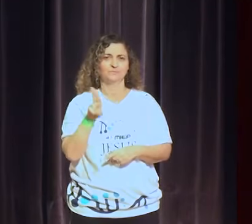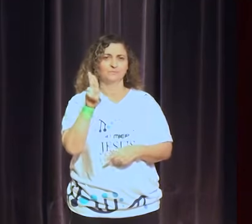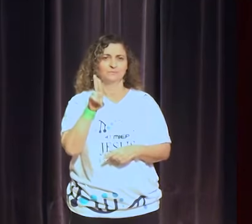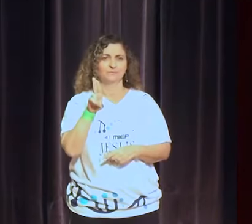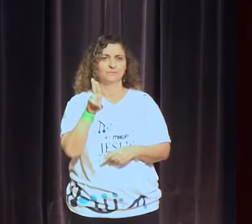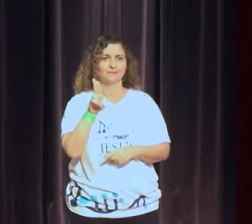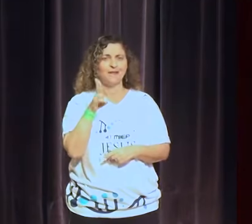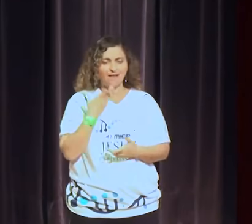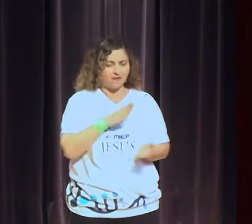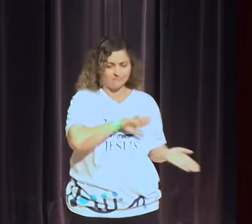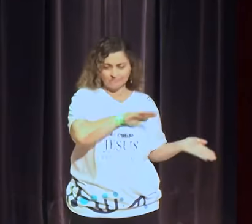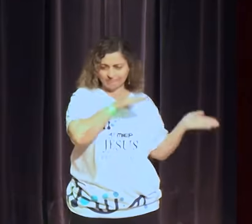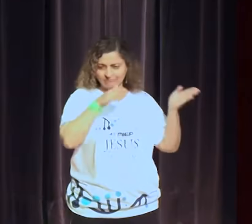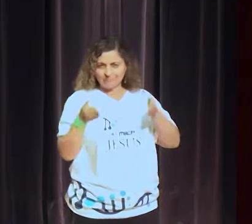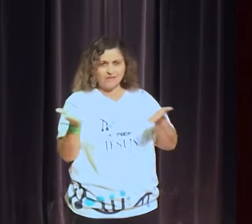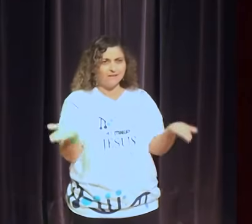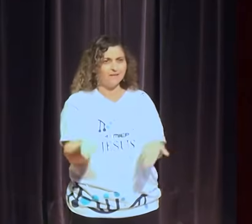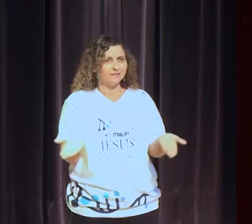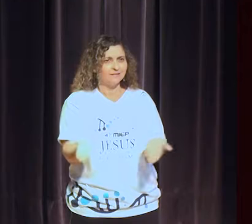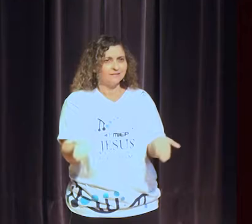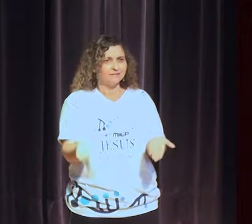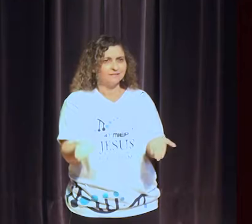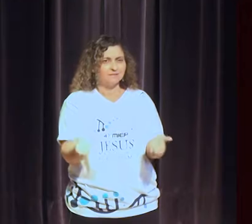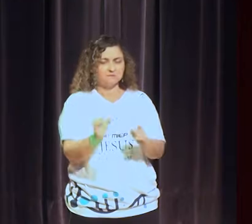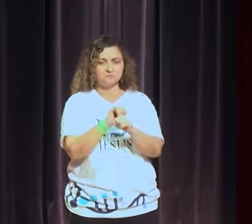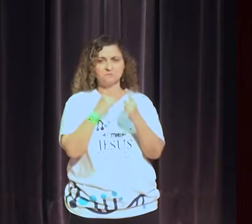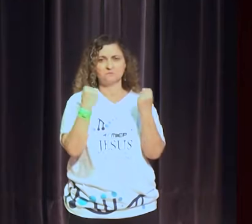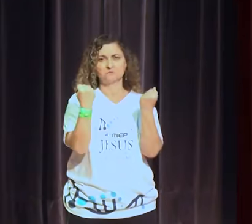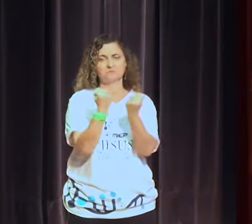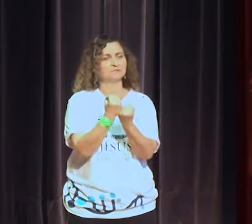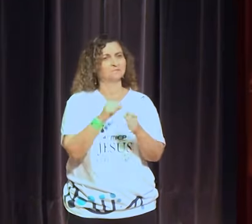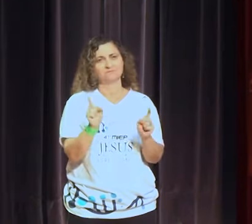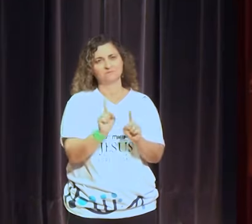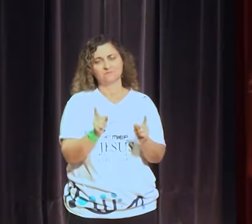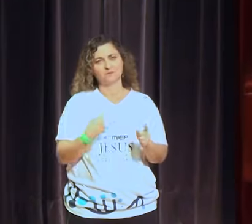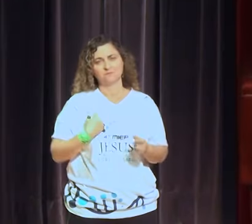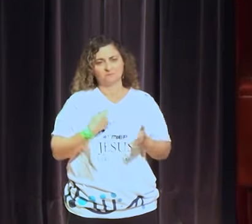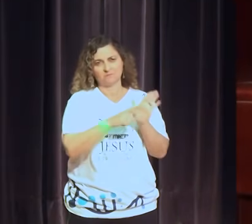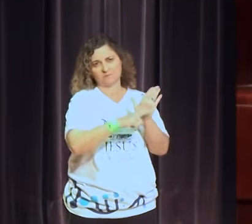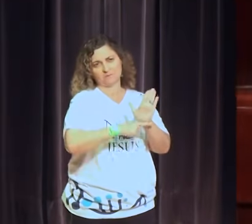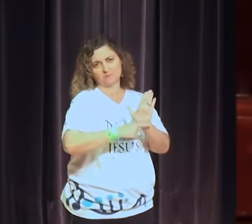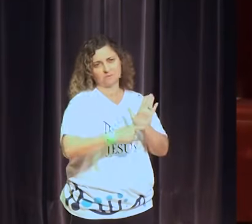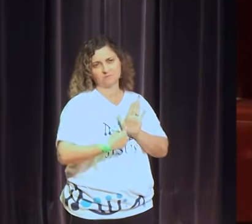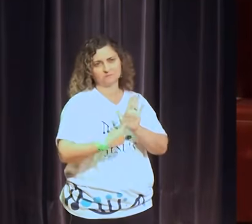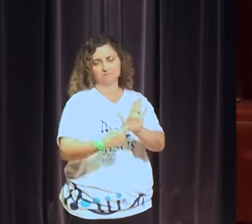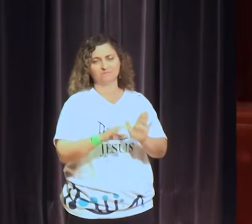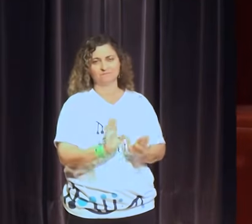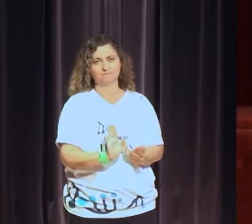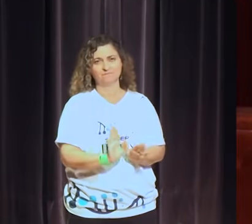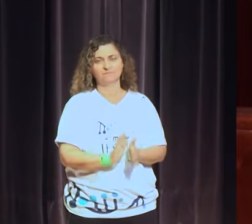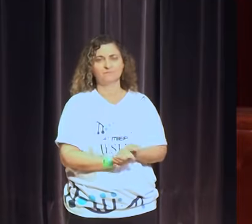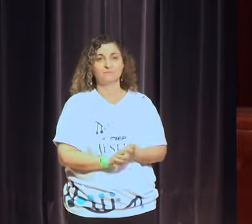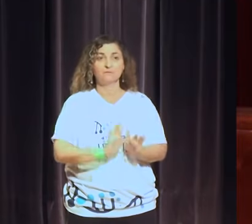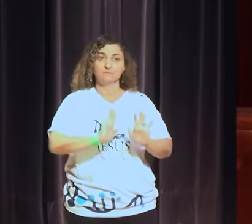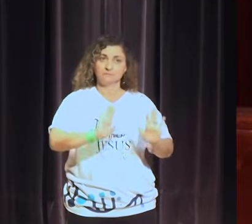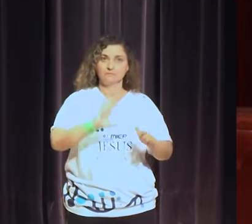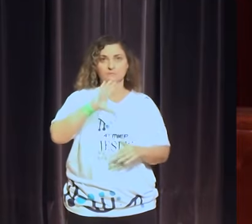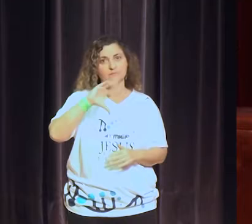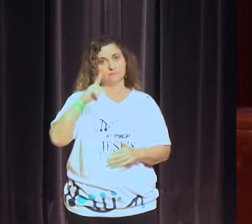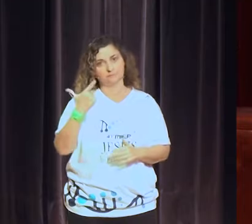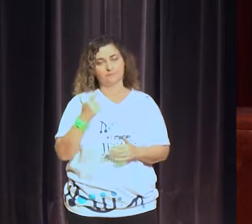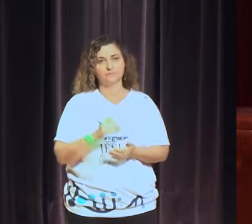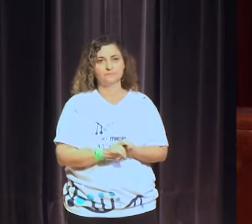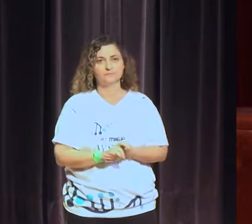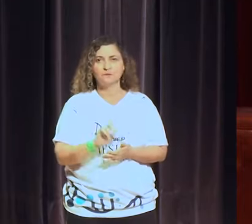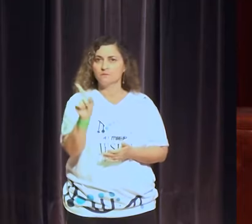Não é esse aqui o nosso ambiente, não é essa aqui a nossa proposta. Mas é claro que nós